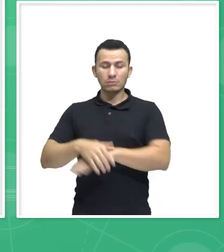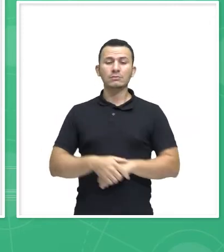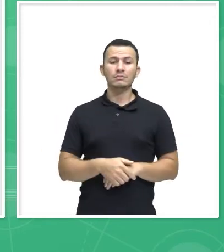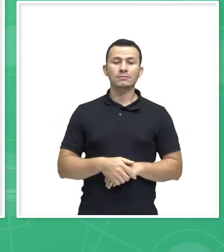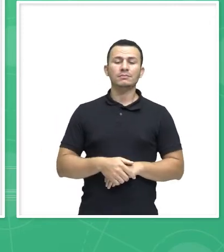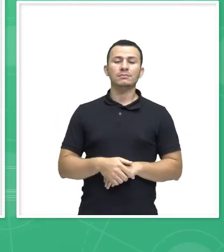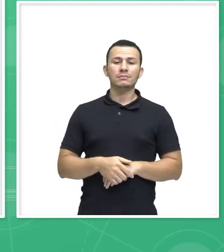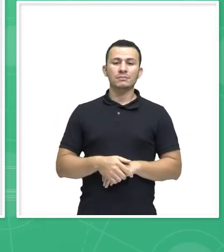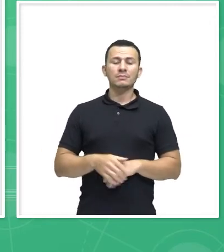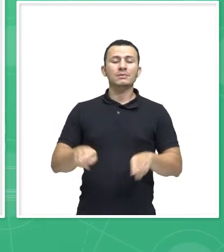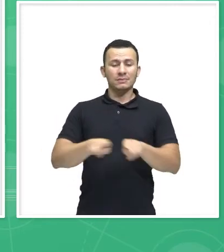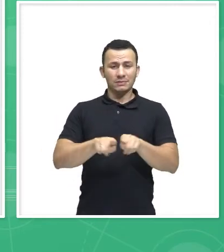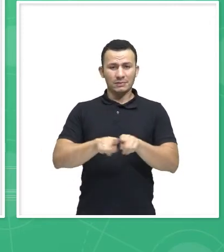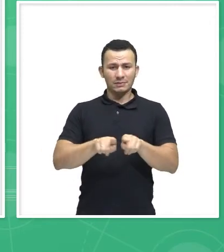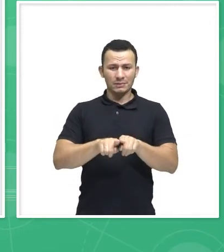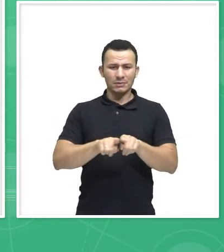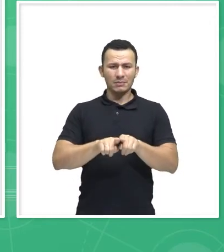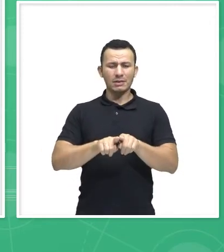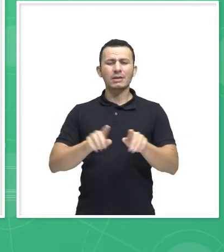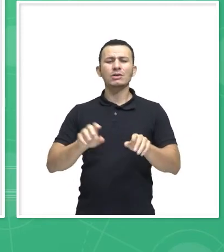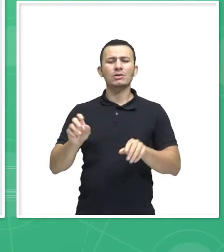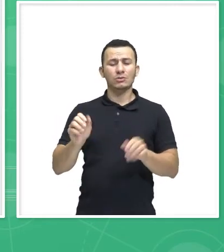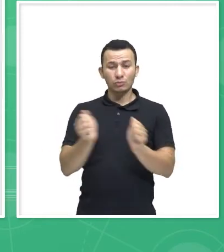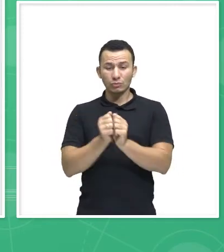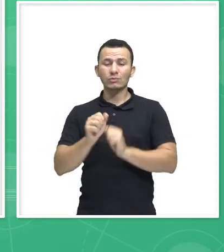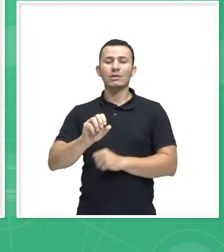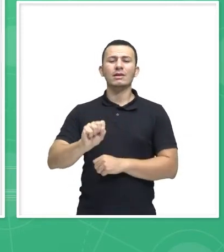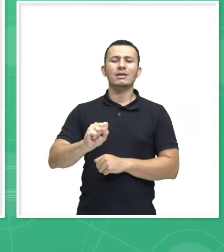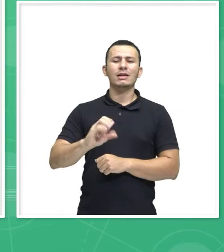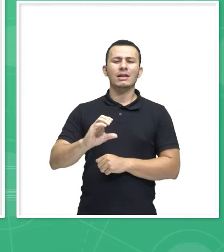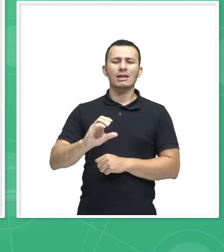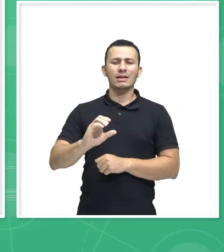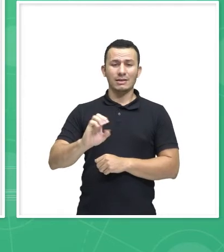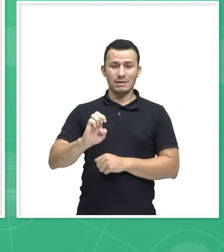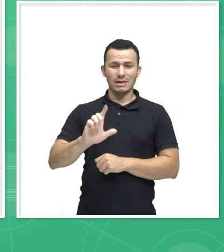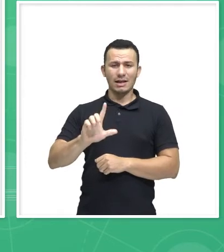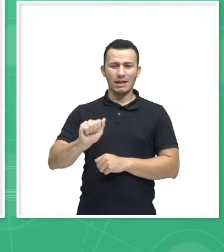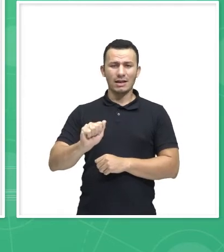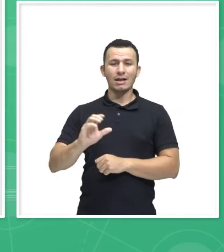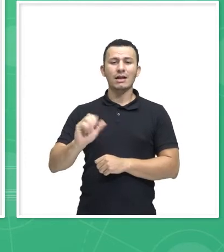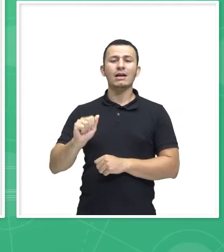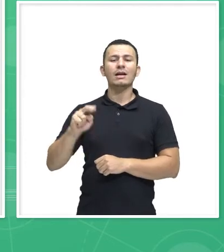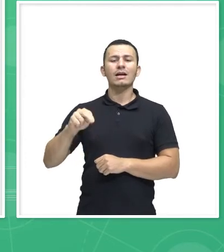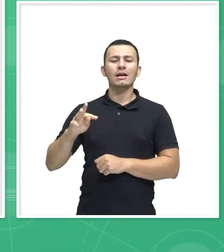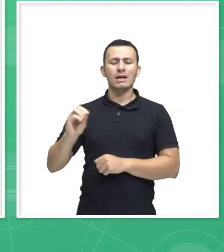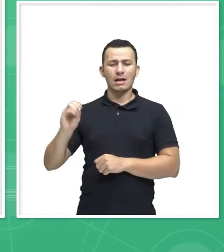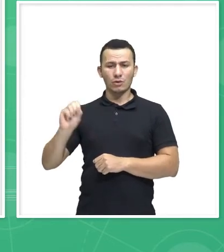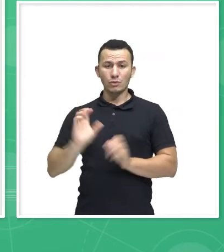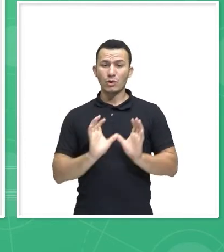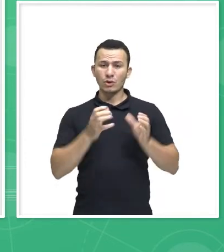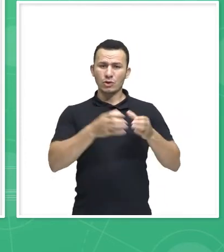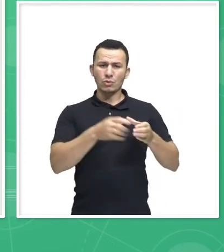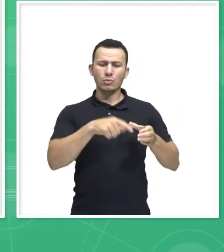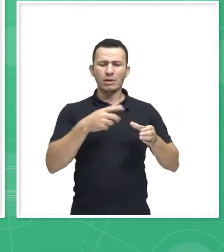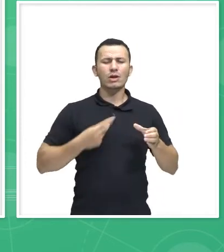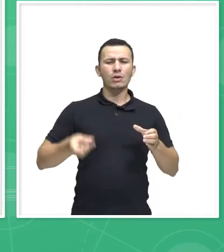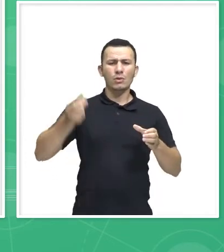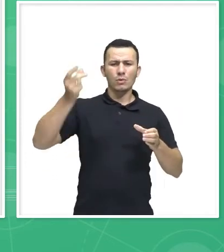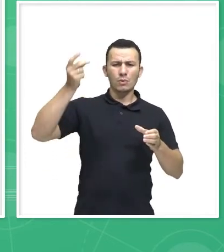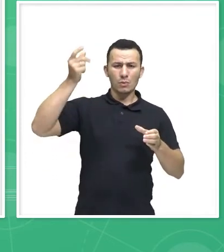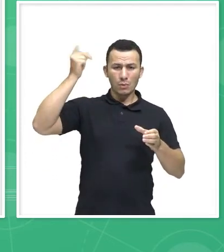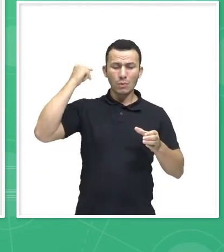Oi Estela Campos também chamado sair de hipnose acredita-se que esse grupo é ancestral